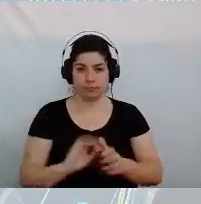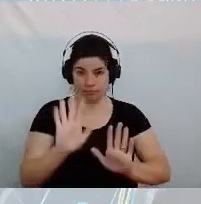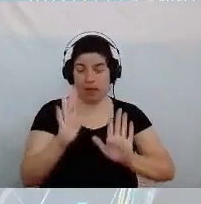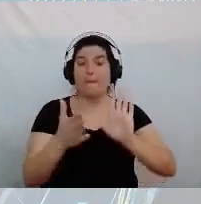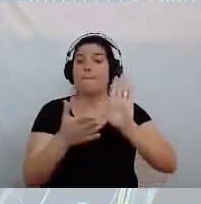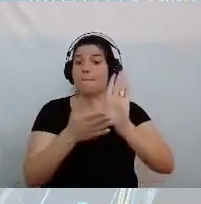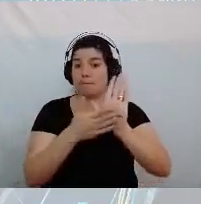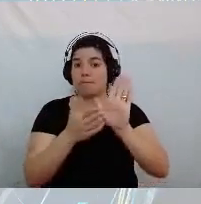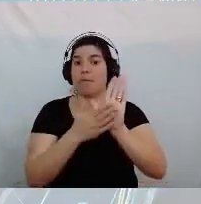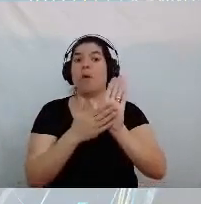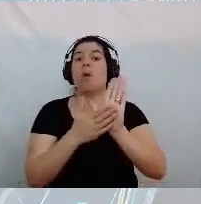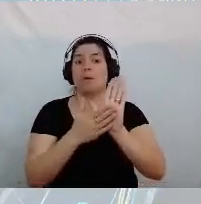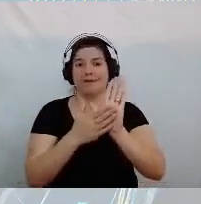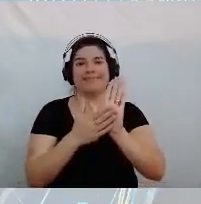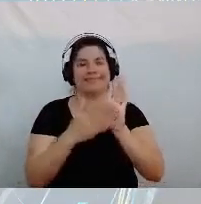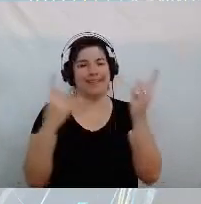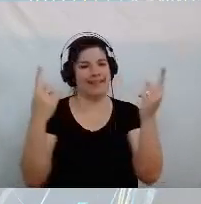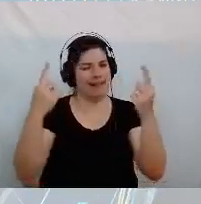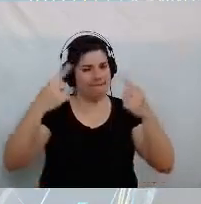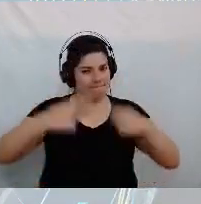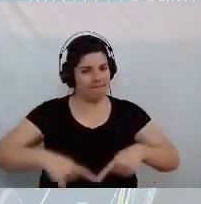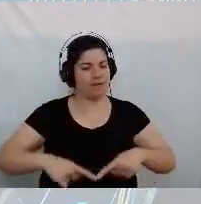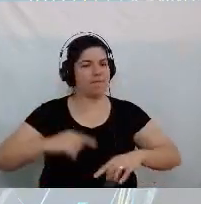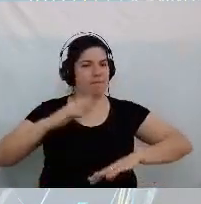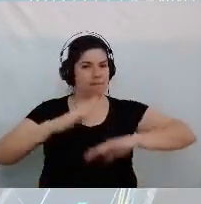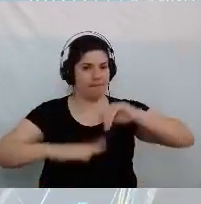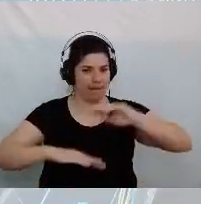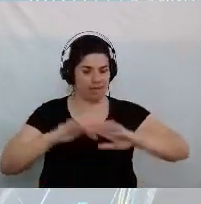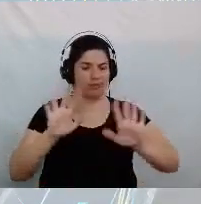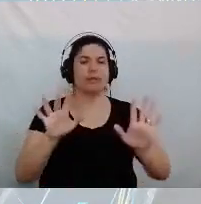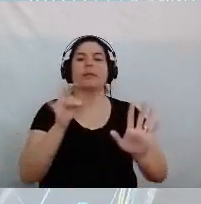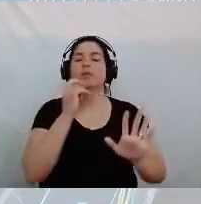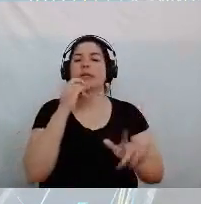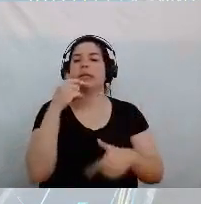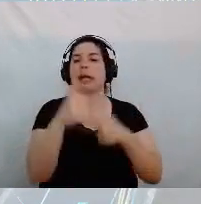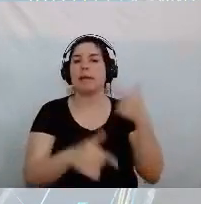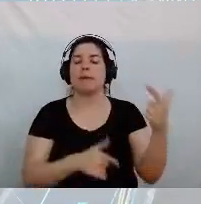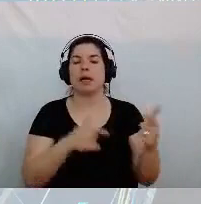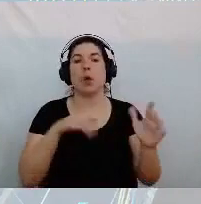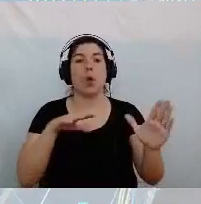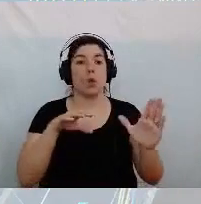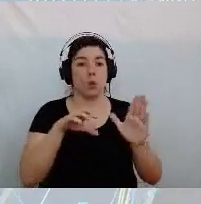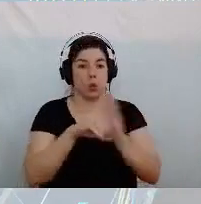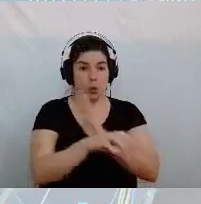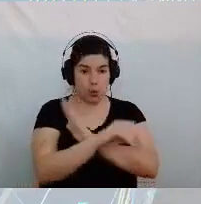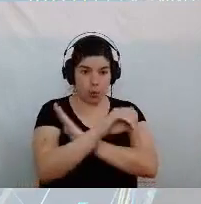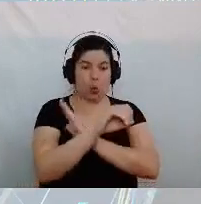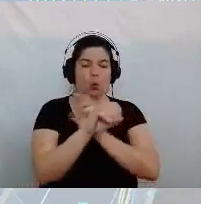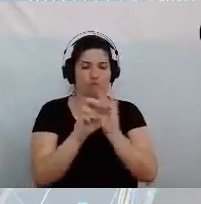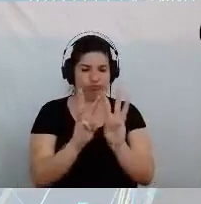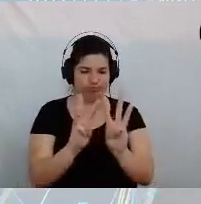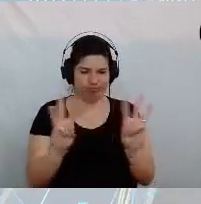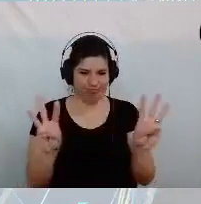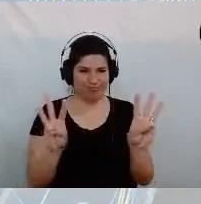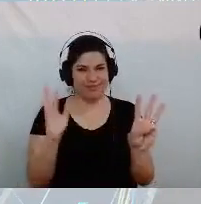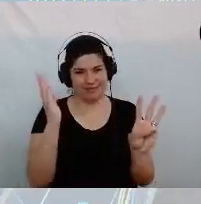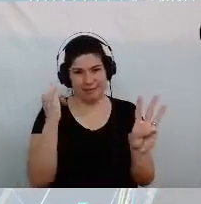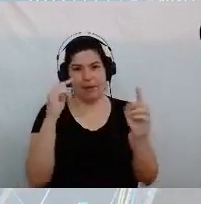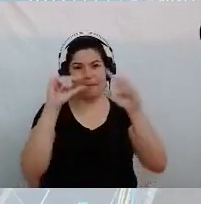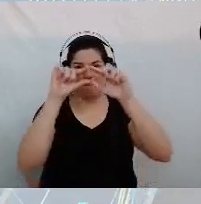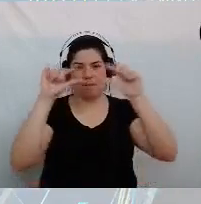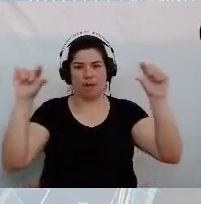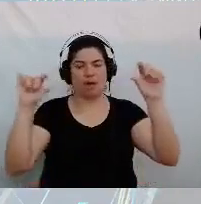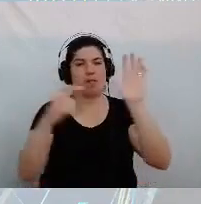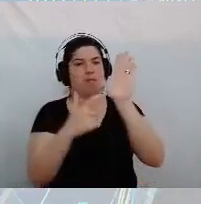de ura aqui tá imagina que você trabalha no time do Google Chrome e você tem a responsabilidade de implementar aquela feature bacana de que quando você coloca um endereço e te avisa se esse